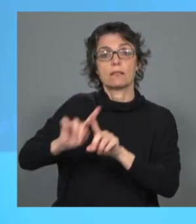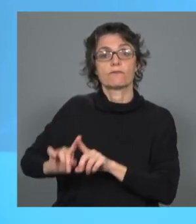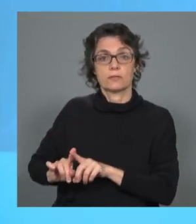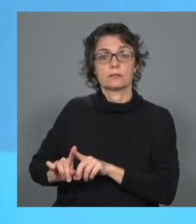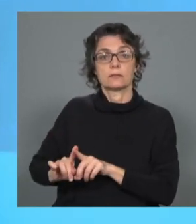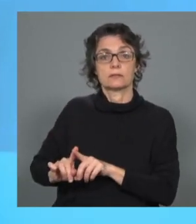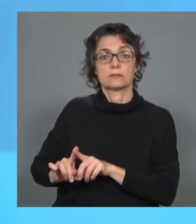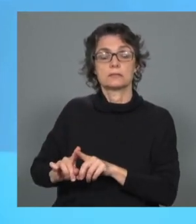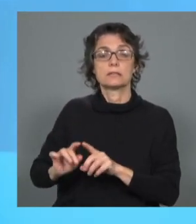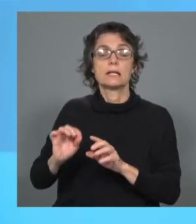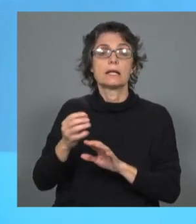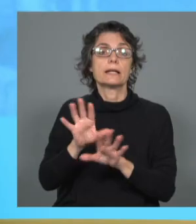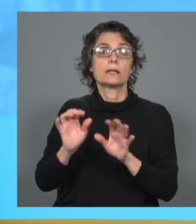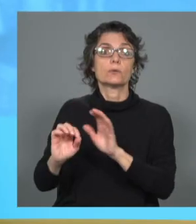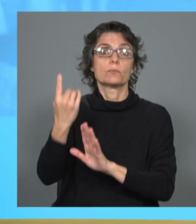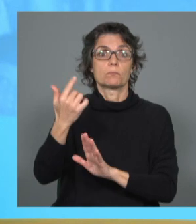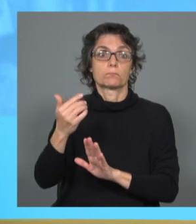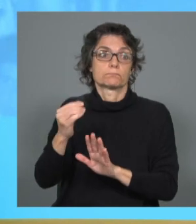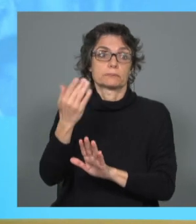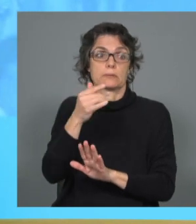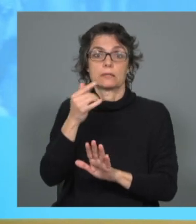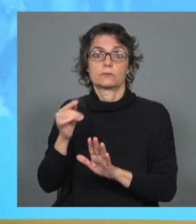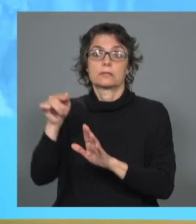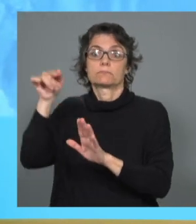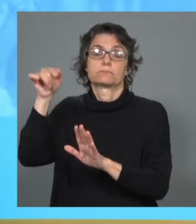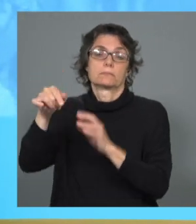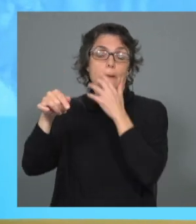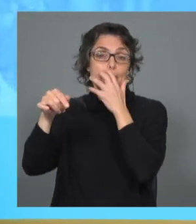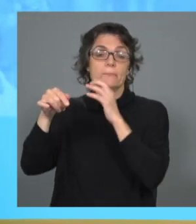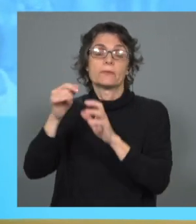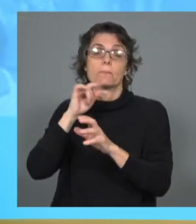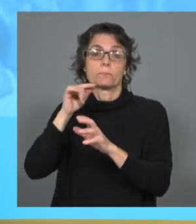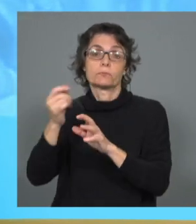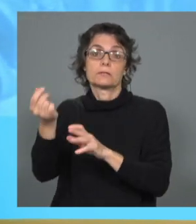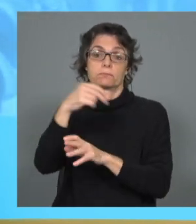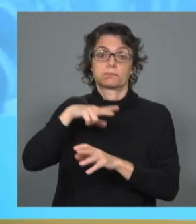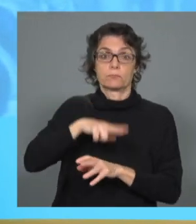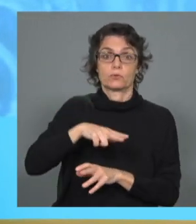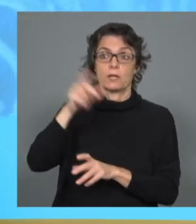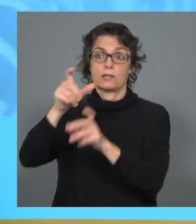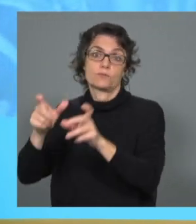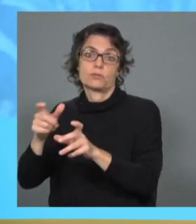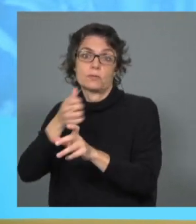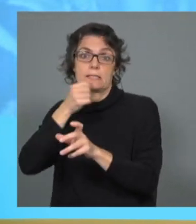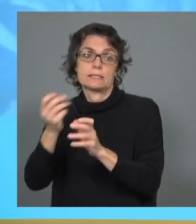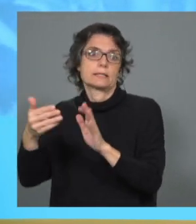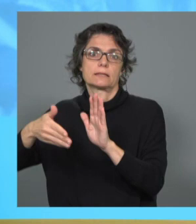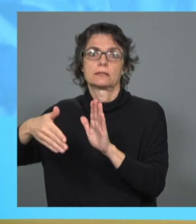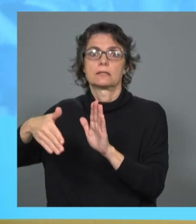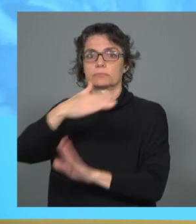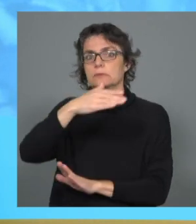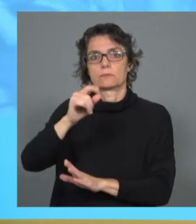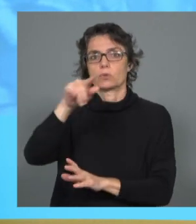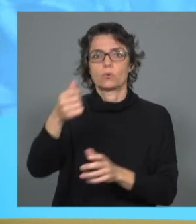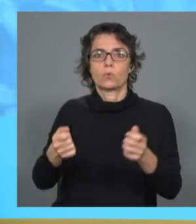obviamente, que o primeiro que aparecia com destino a Portugal, elas entravam nesses meios e, portanto, nós todos os dias estávamos a mudar